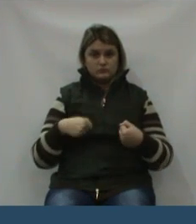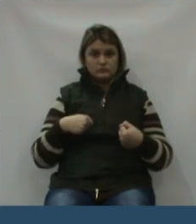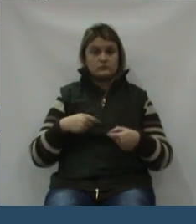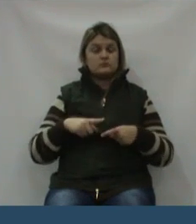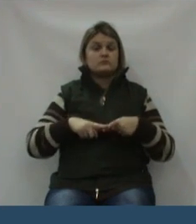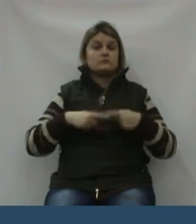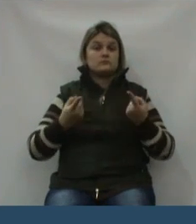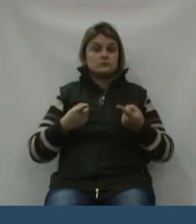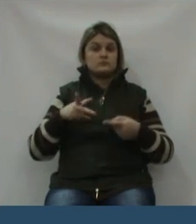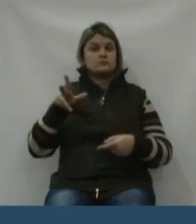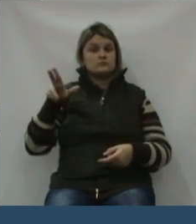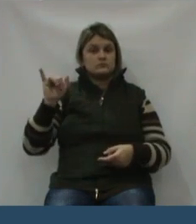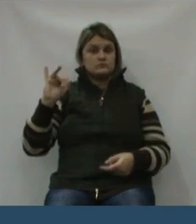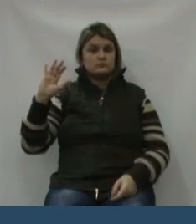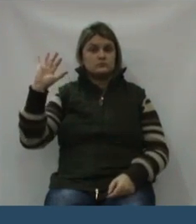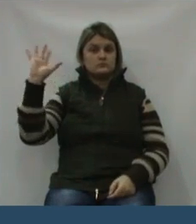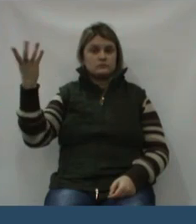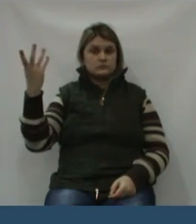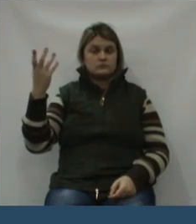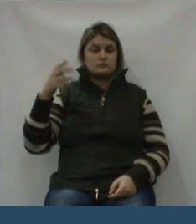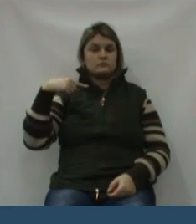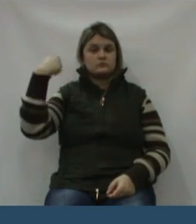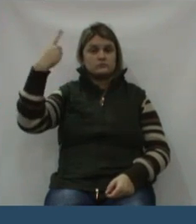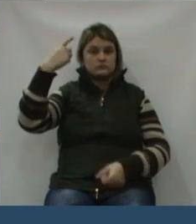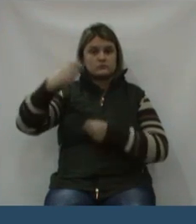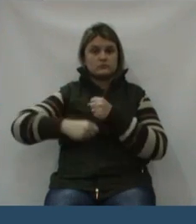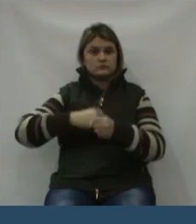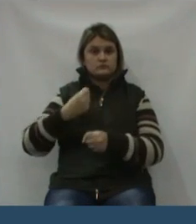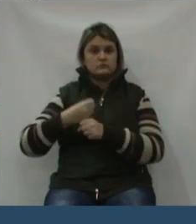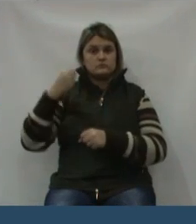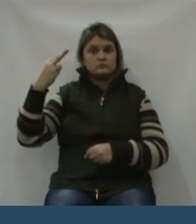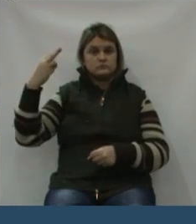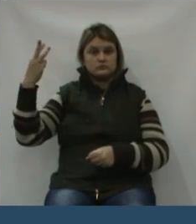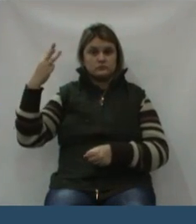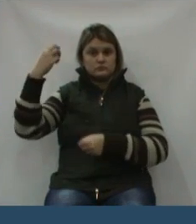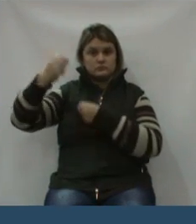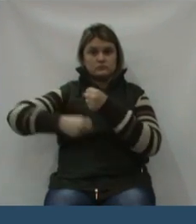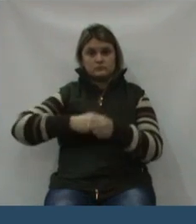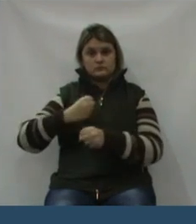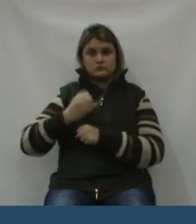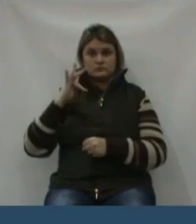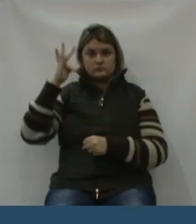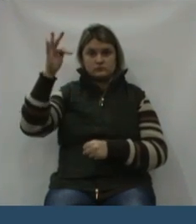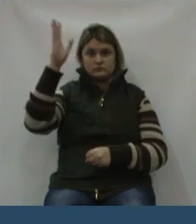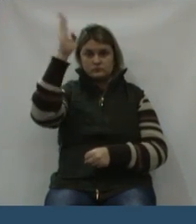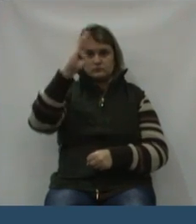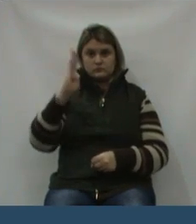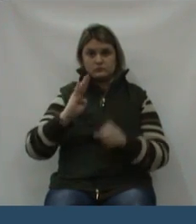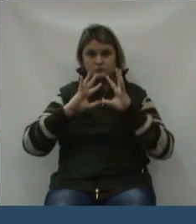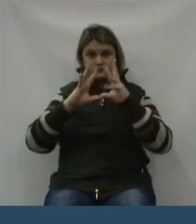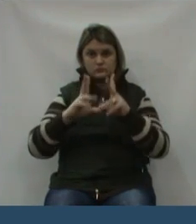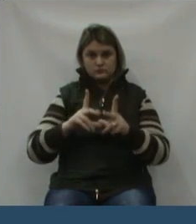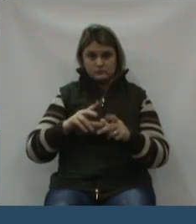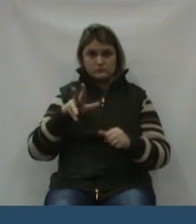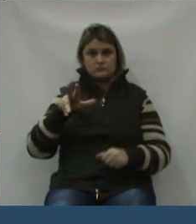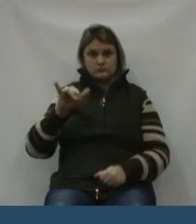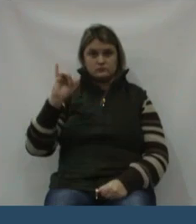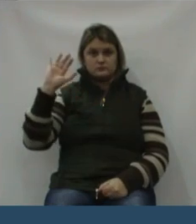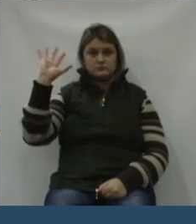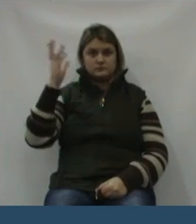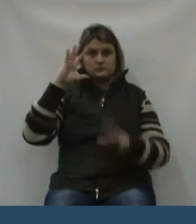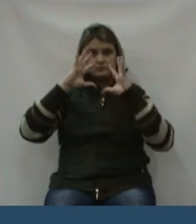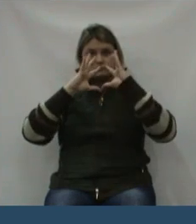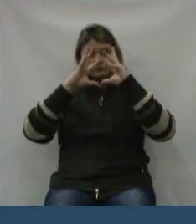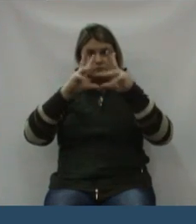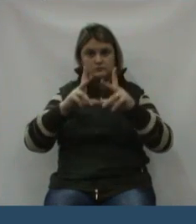E vai acontecer, ano que vem, ou 2 ou 3 anos, no Brasil inteiro essa situação. De